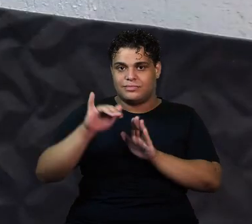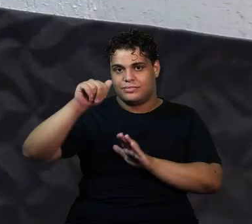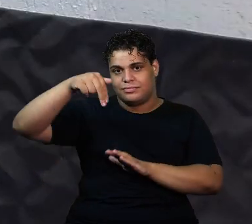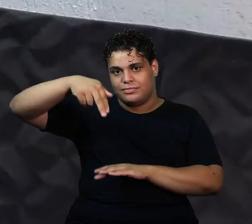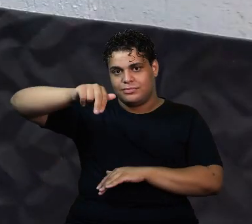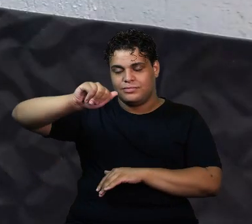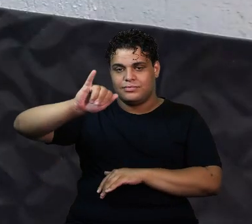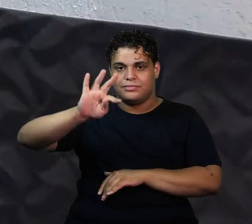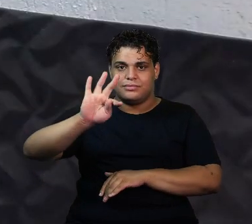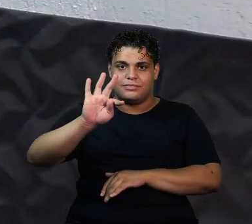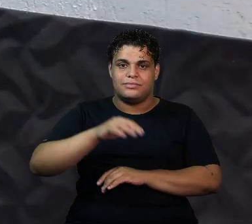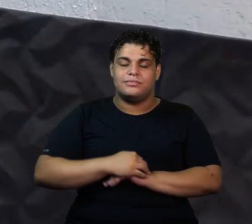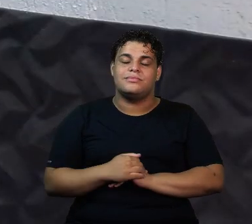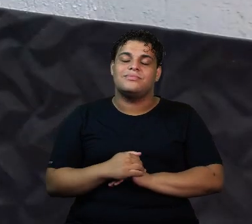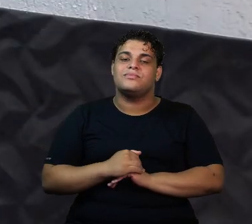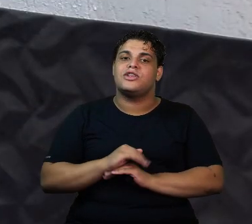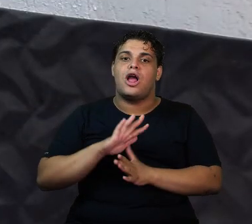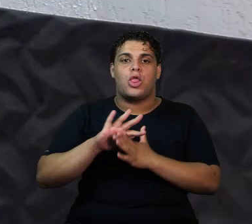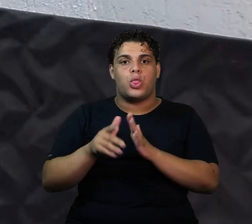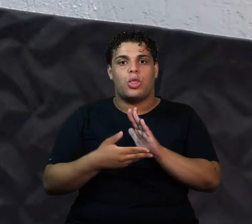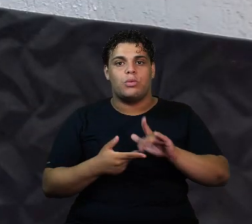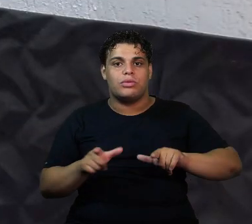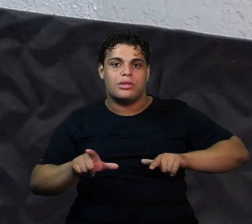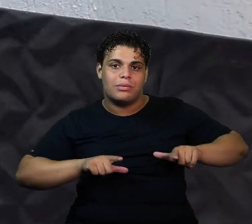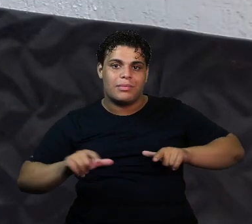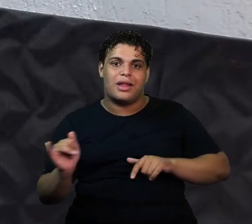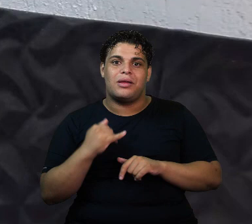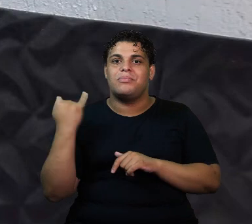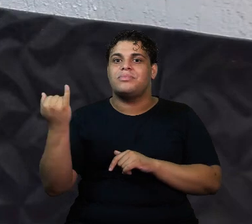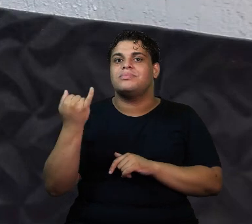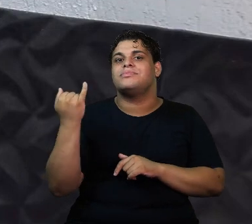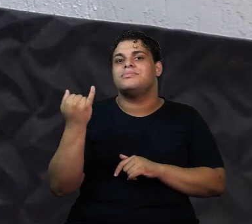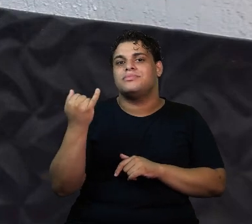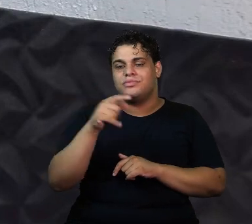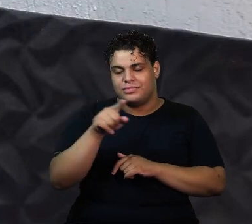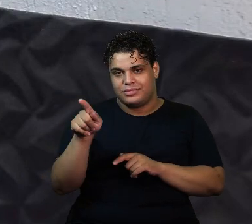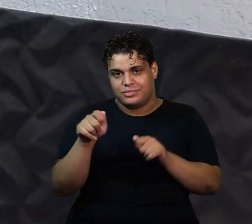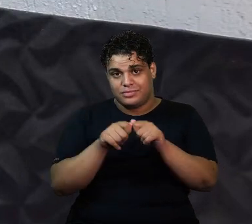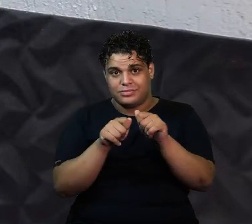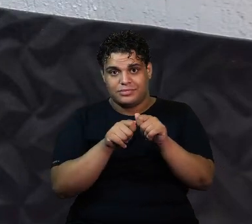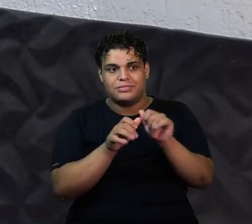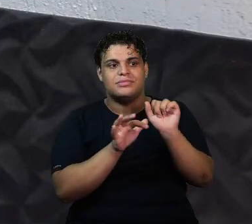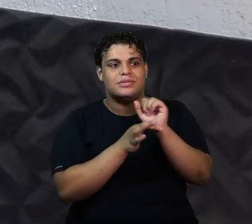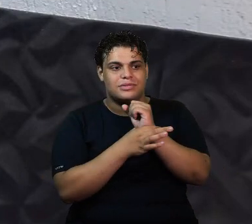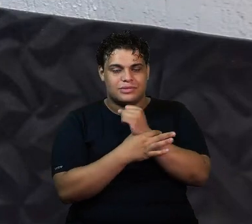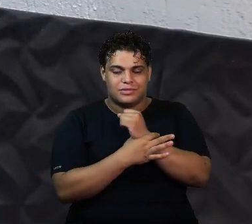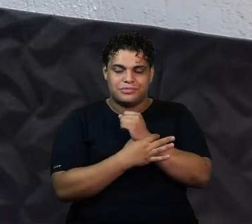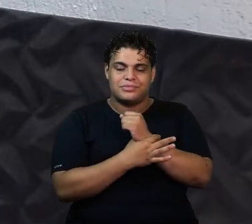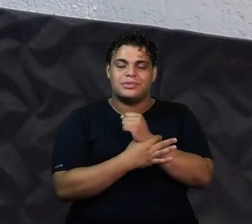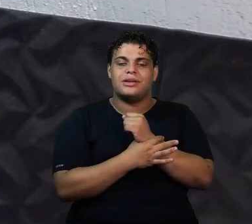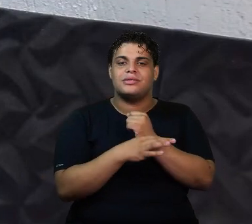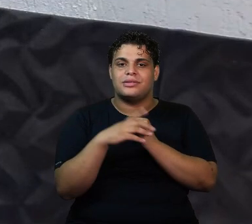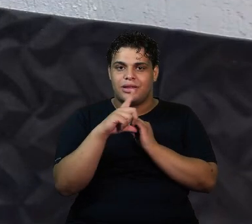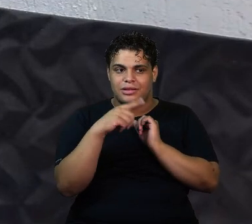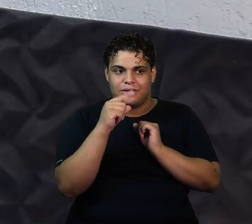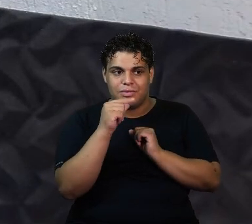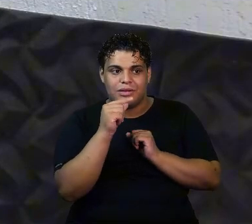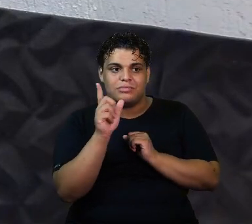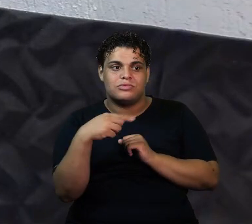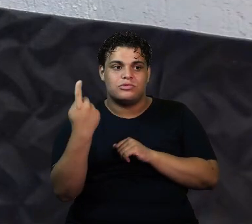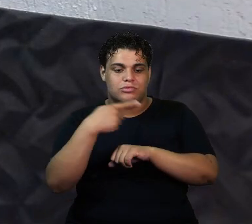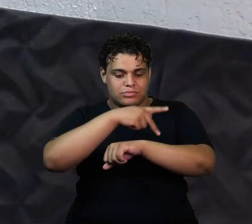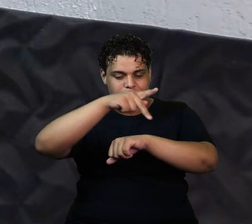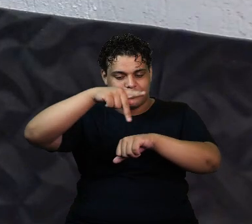gente sabe todo o trabalho importantíssimo que vocês fazem para a segurança aquática, para o nosso país, para as nossas crianças,